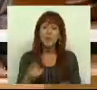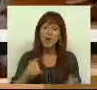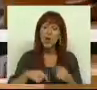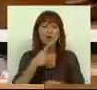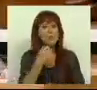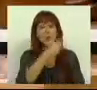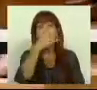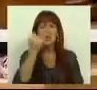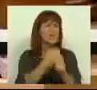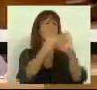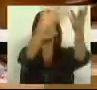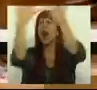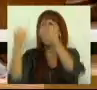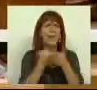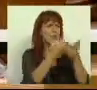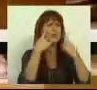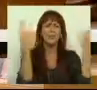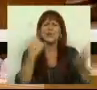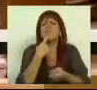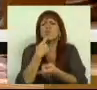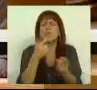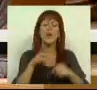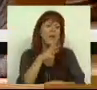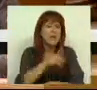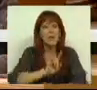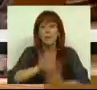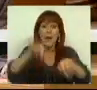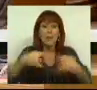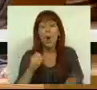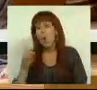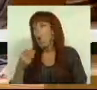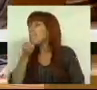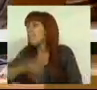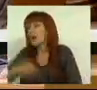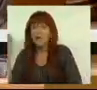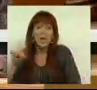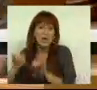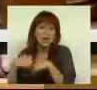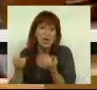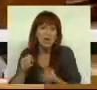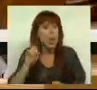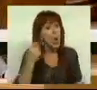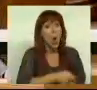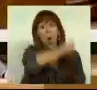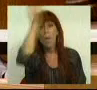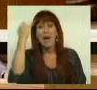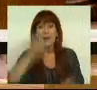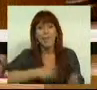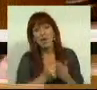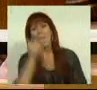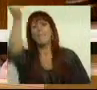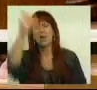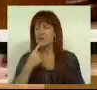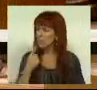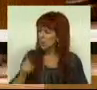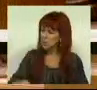temos demasiados serviços e apoios públicos, rematando que ou perdemos direitos sociais ou pagamos mais impostos.